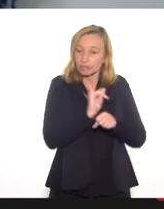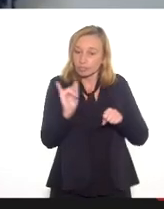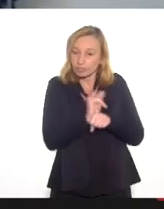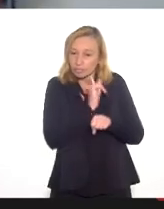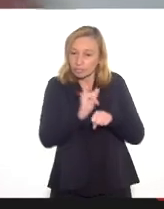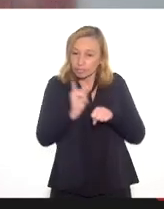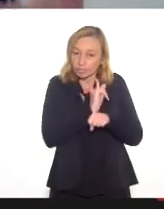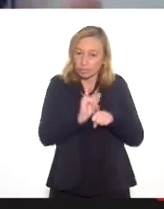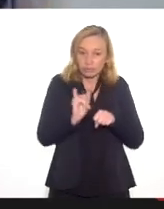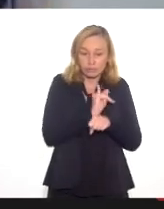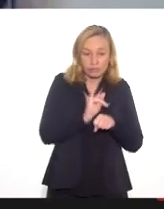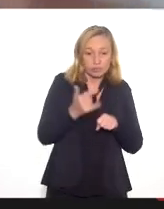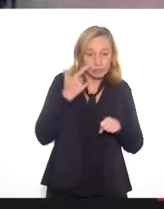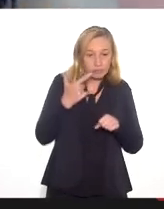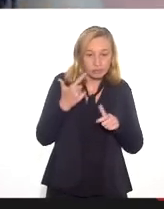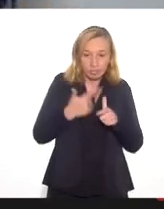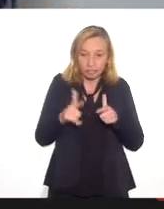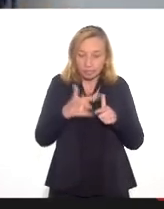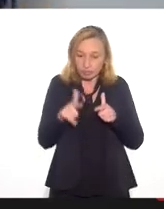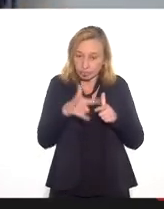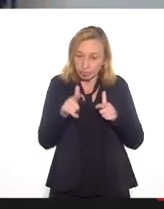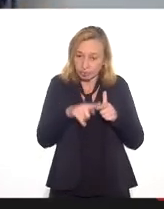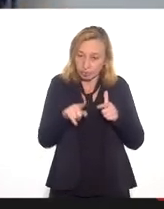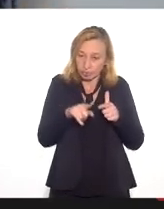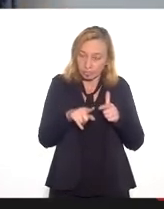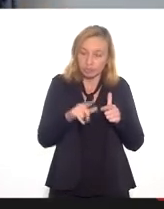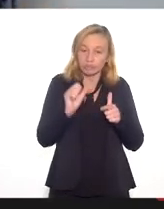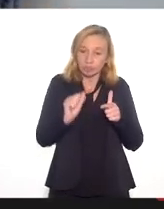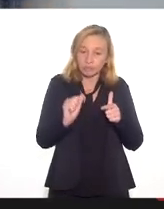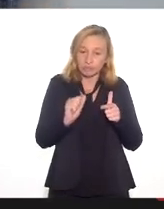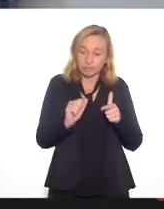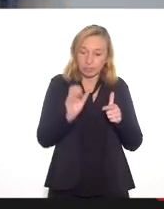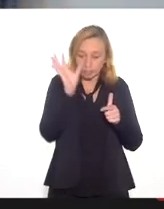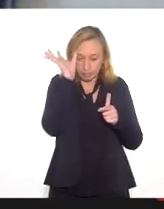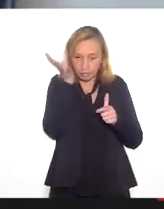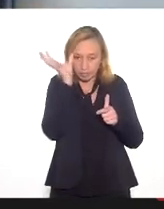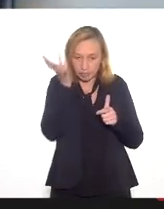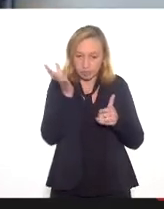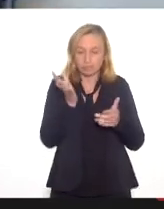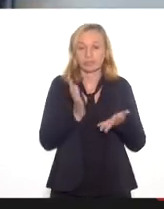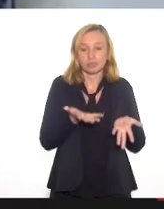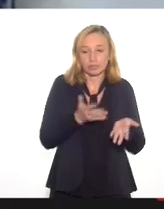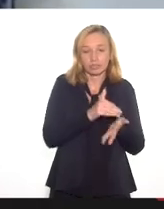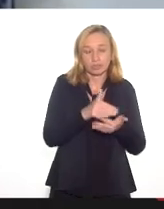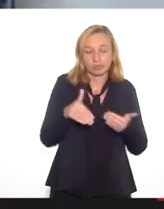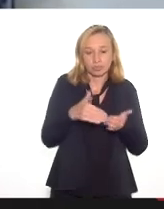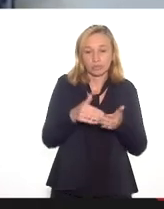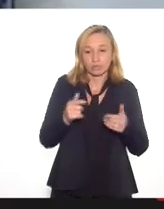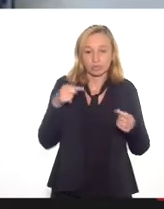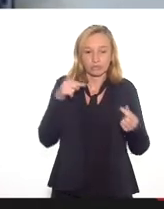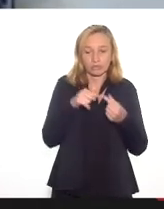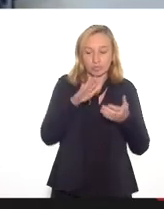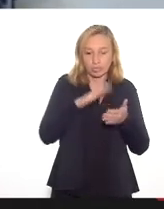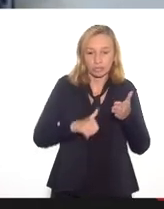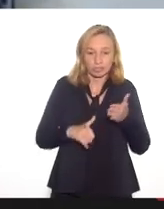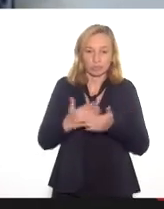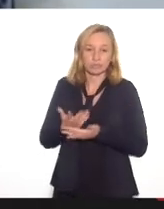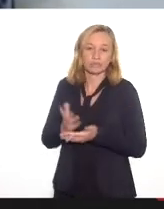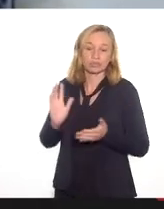torne esses programas escaláveis na medida em que houverem recursos disponíveis com os objetivos de eliminação da